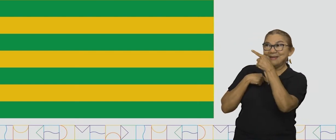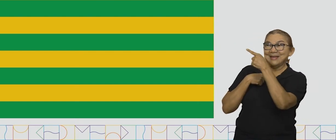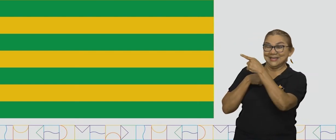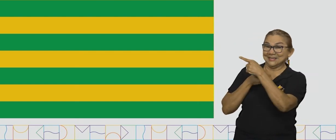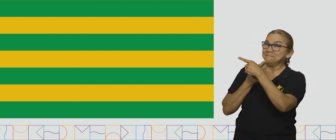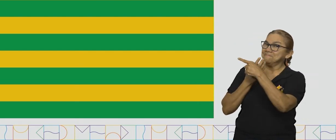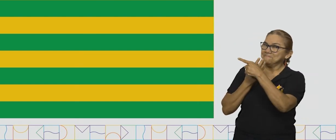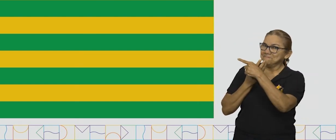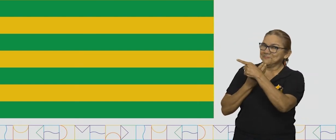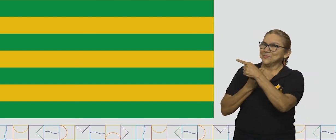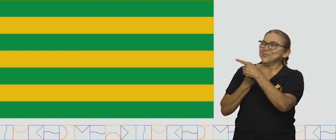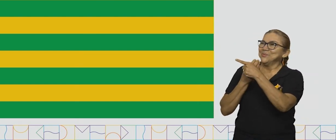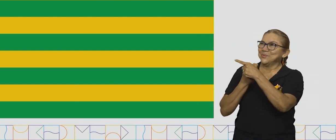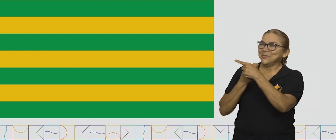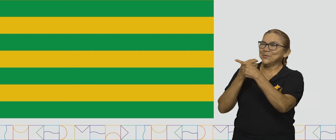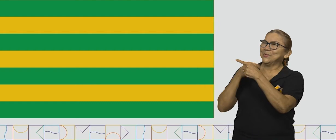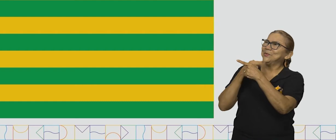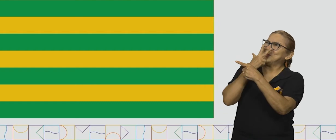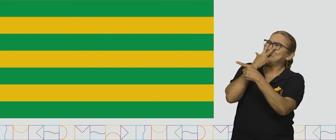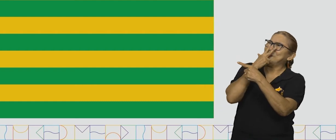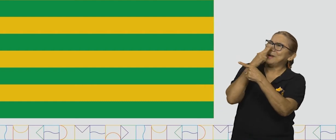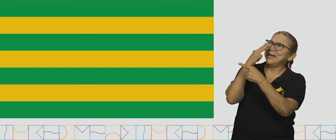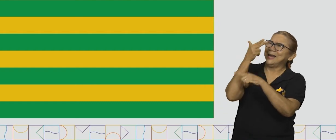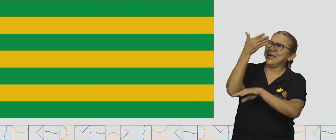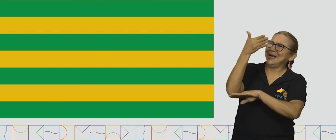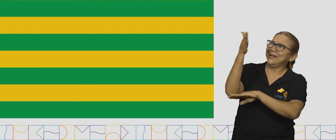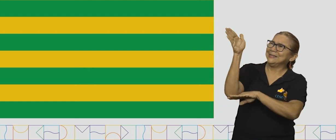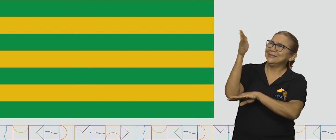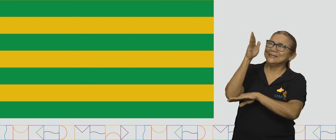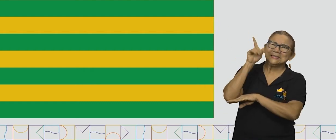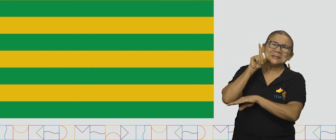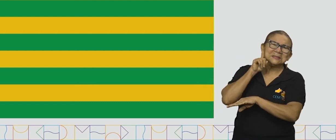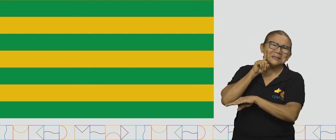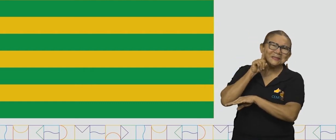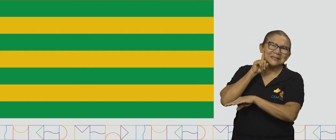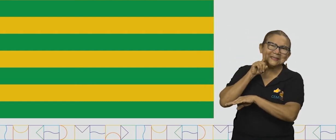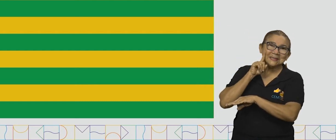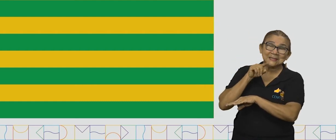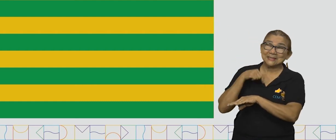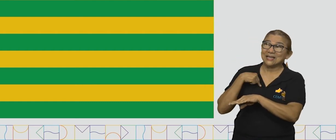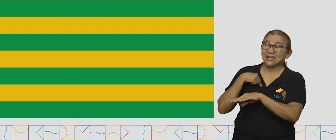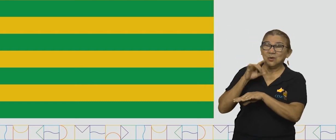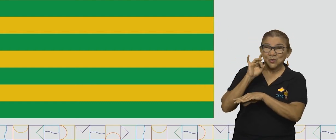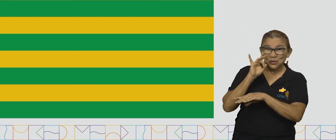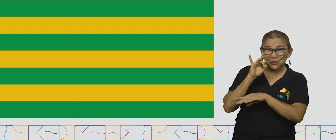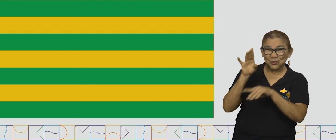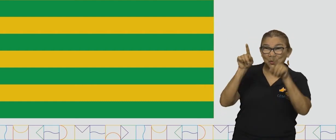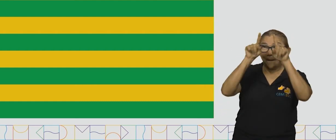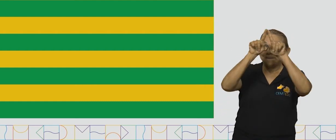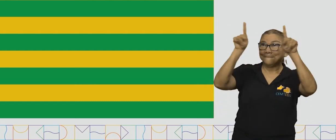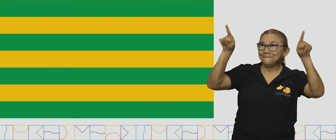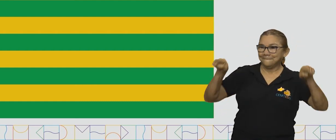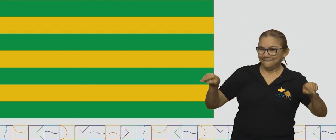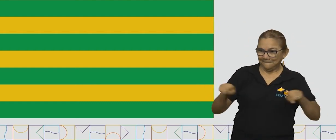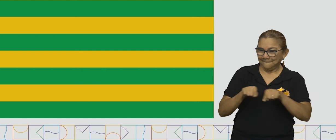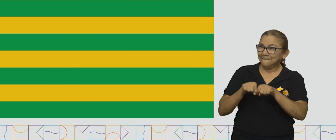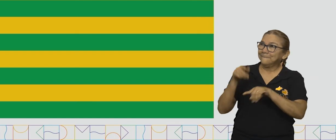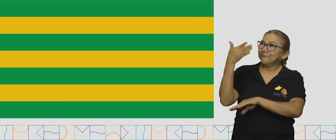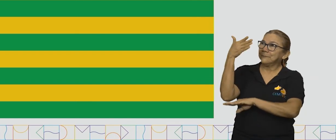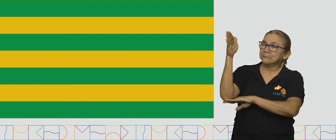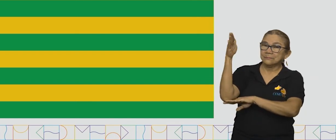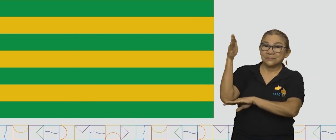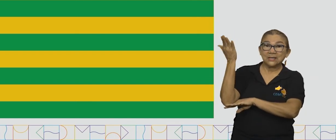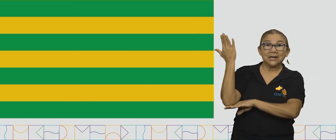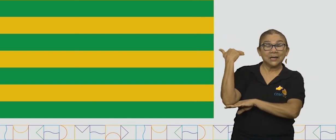com a bandeira dos Estados Unidos da América. E não era só a bandeira não, tá? O nome oficial da República era